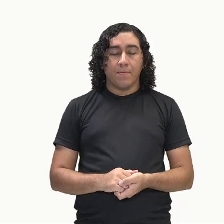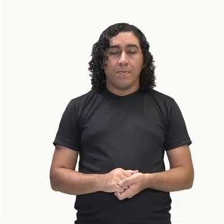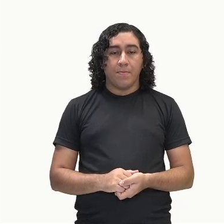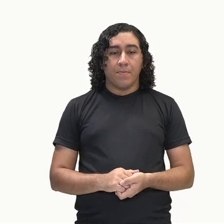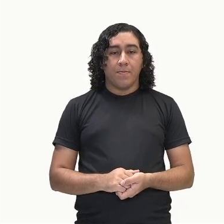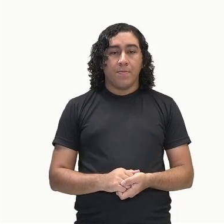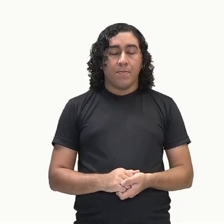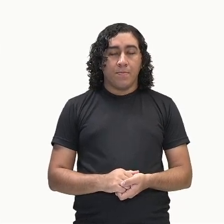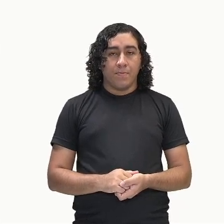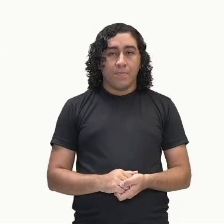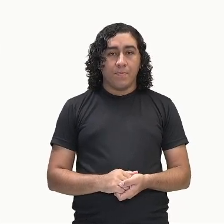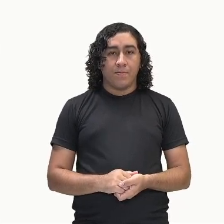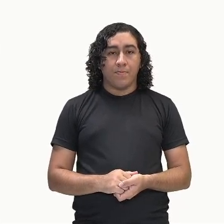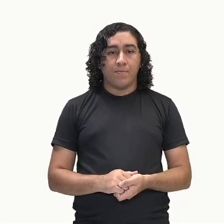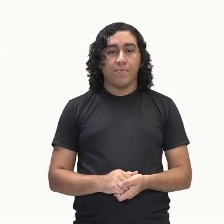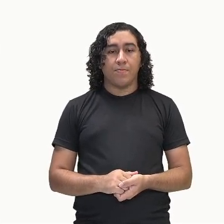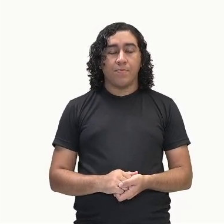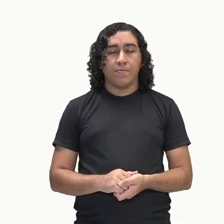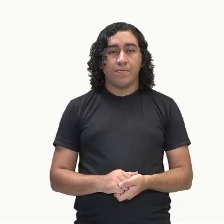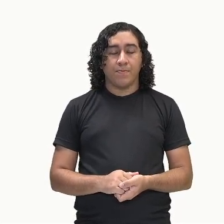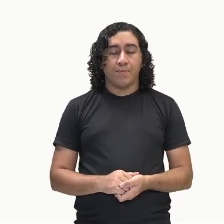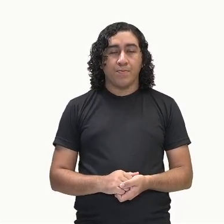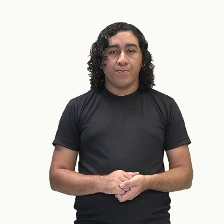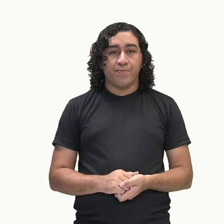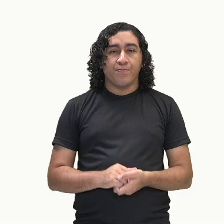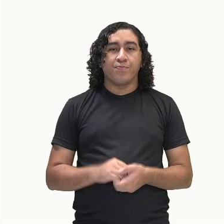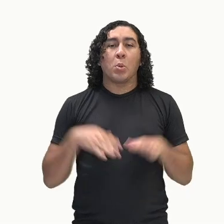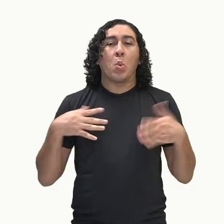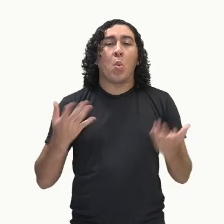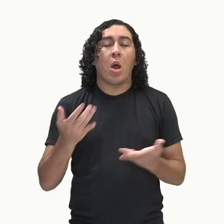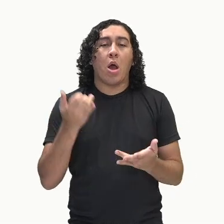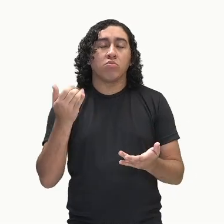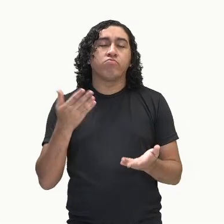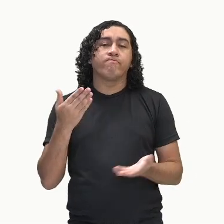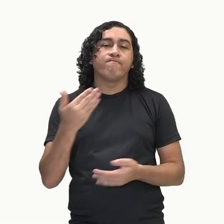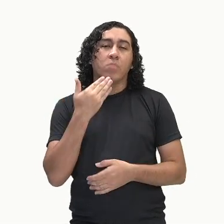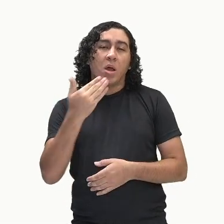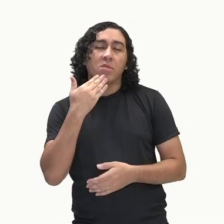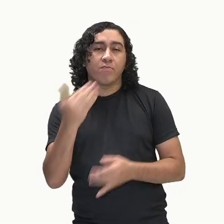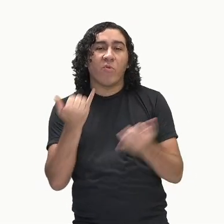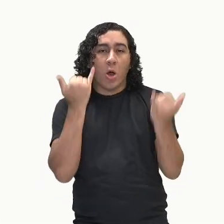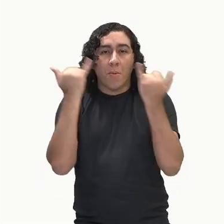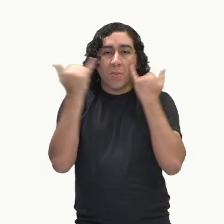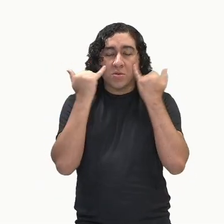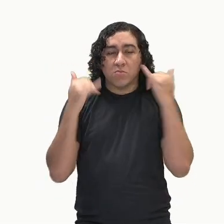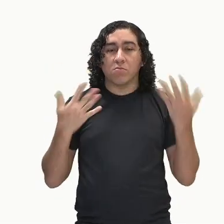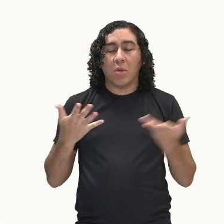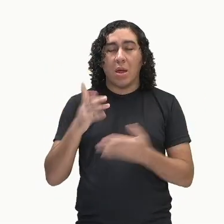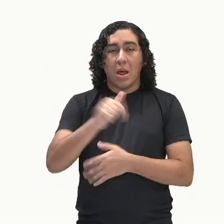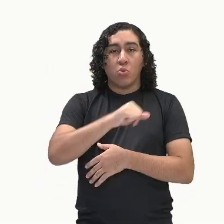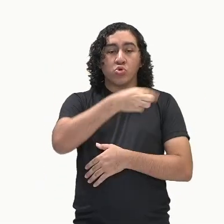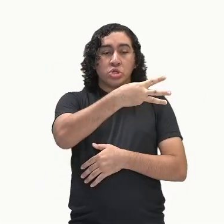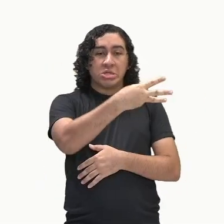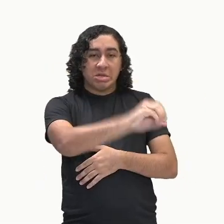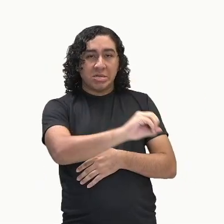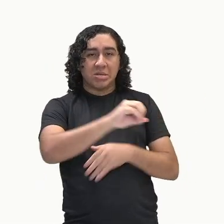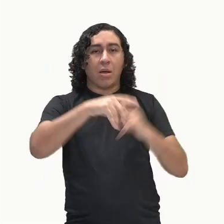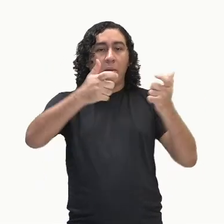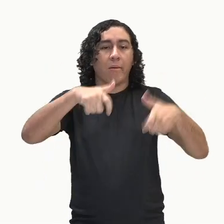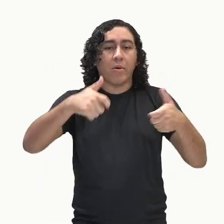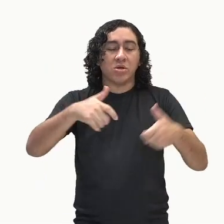dessa PA. Ele quer saber quem é o 30º termo dessa PA.